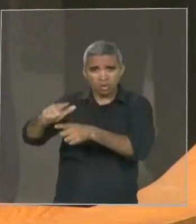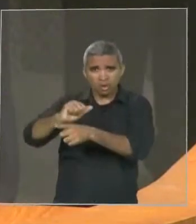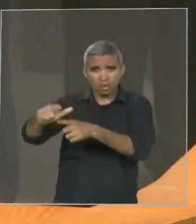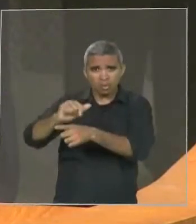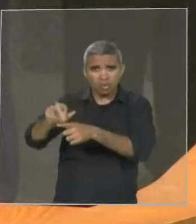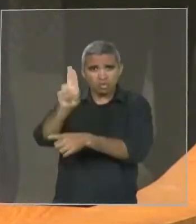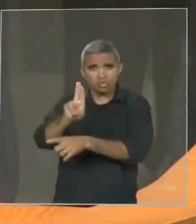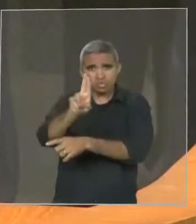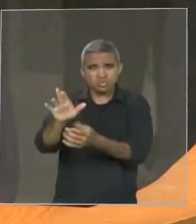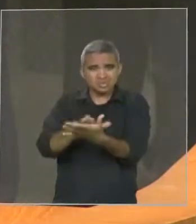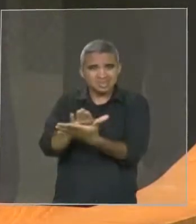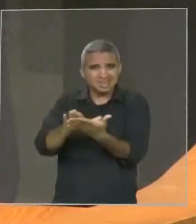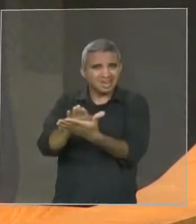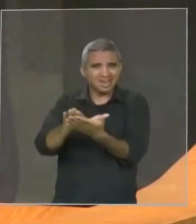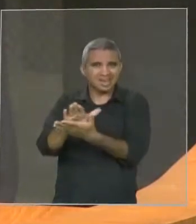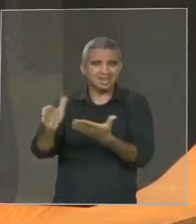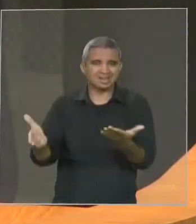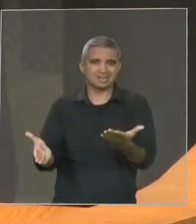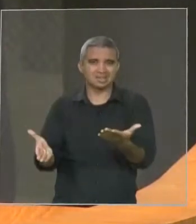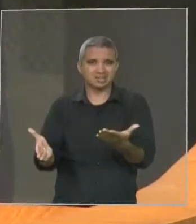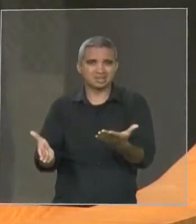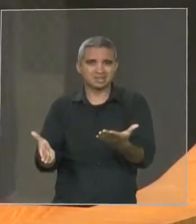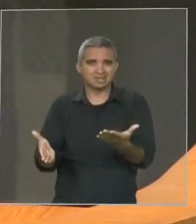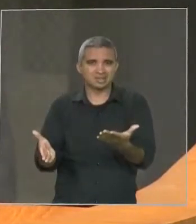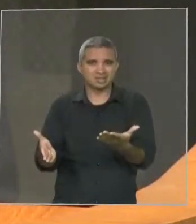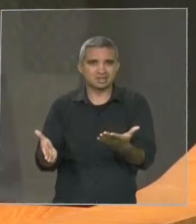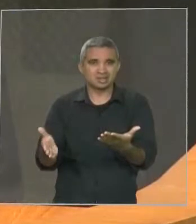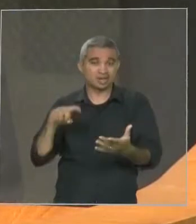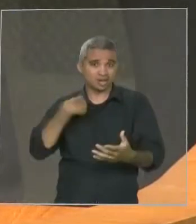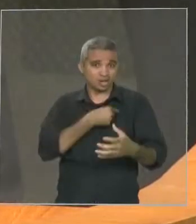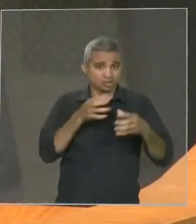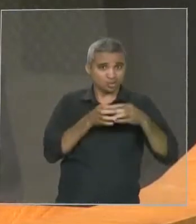sequer, e só se moveram depois que denunciamos.